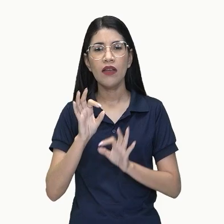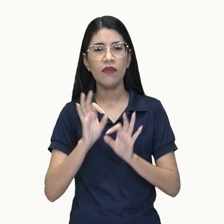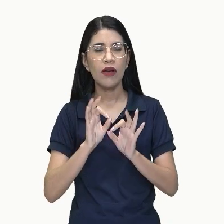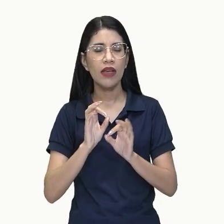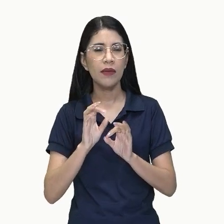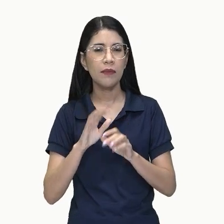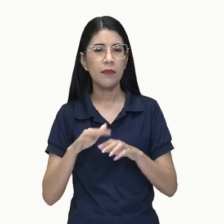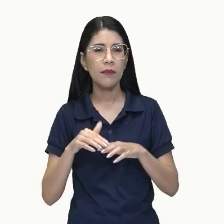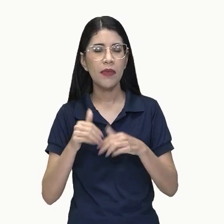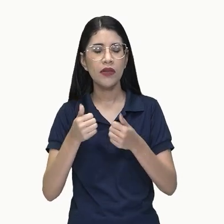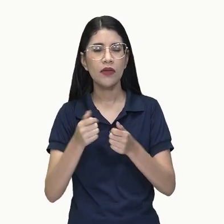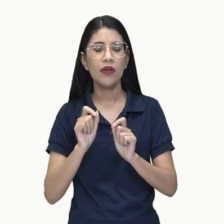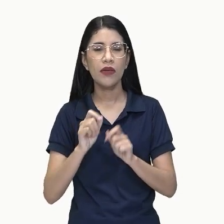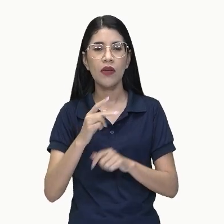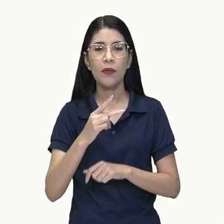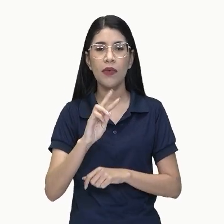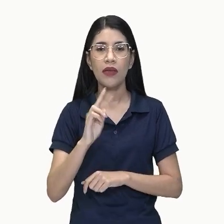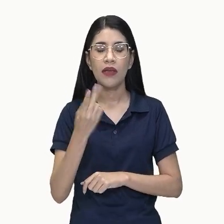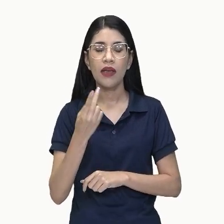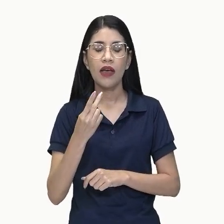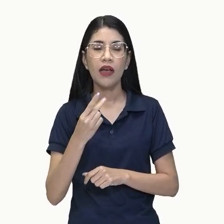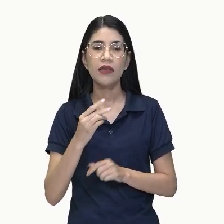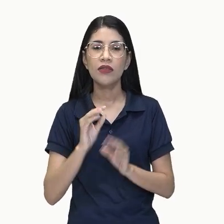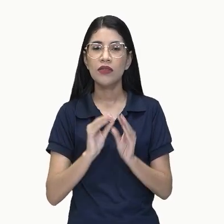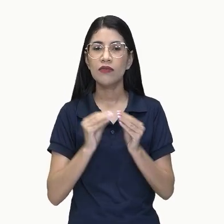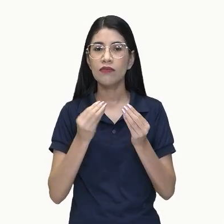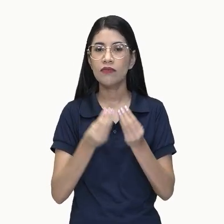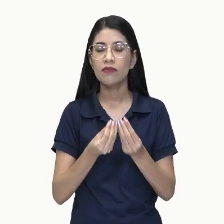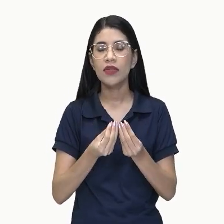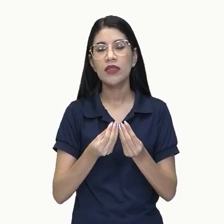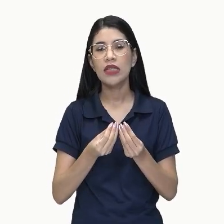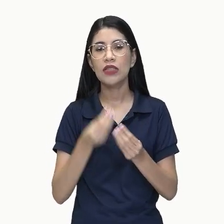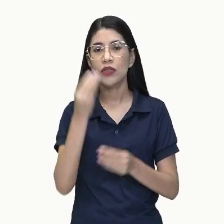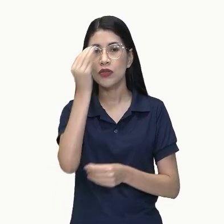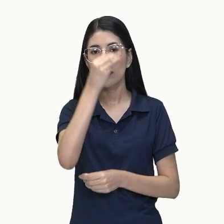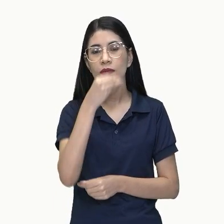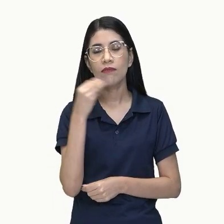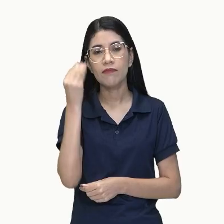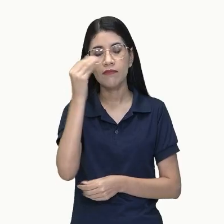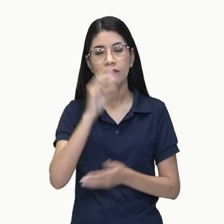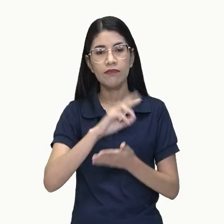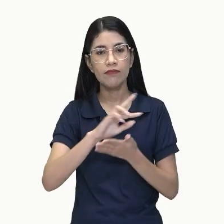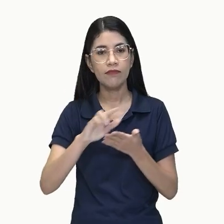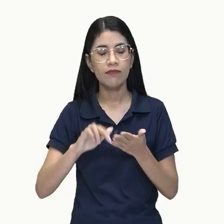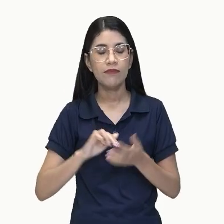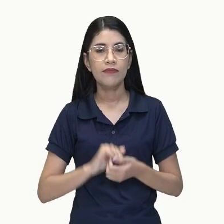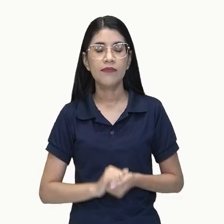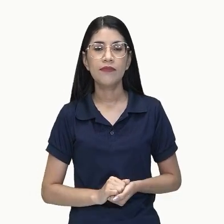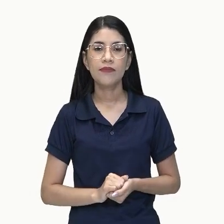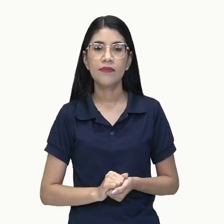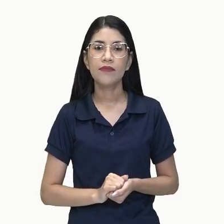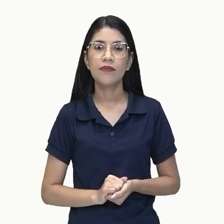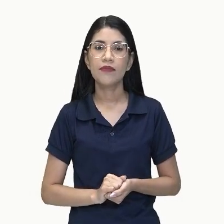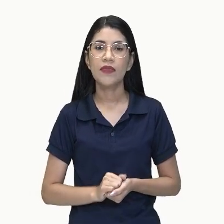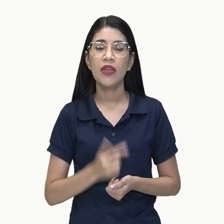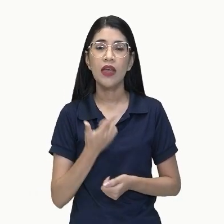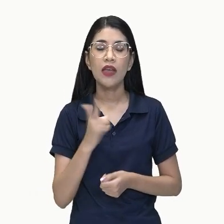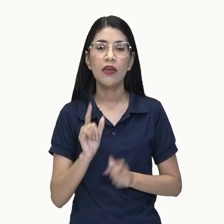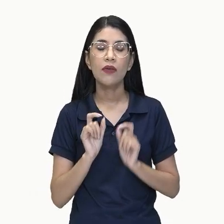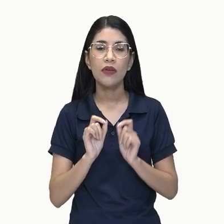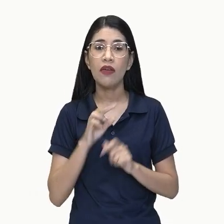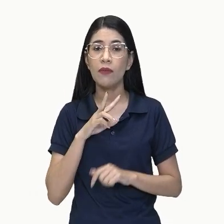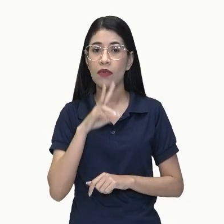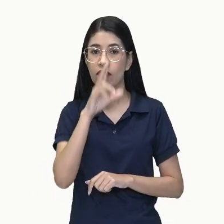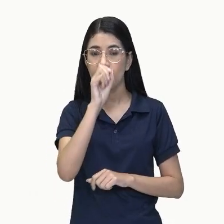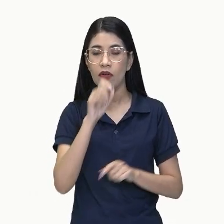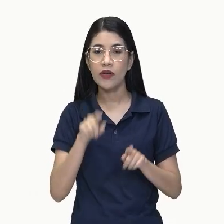pH, principalmente em formulações de cosméticos. E temos aqui uma base